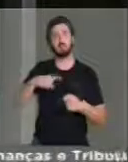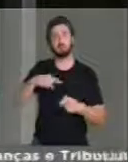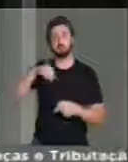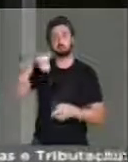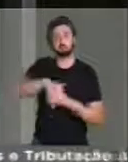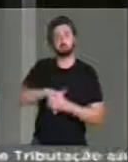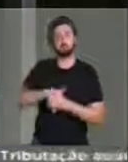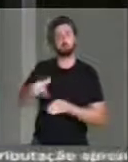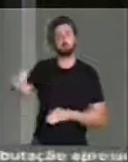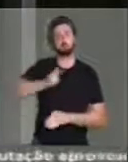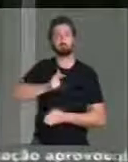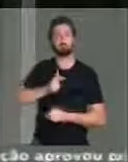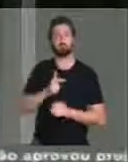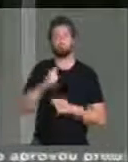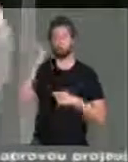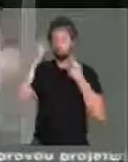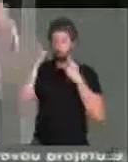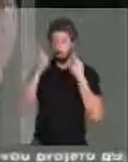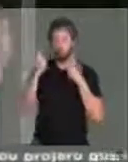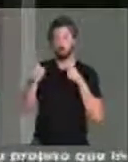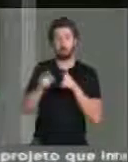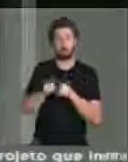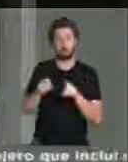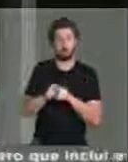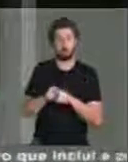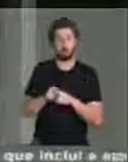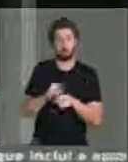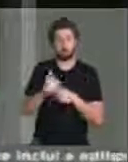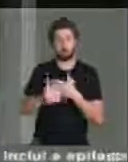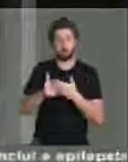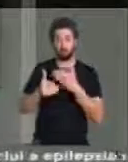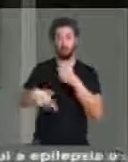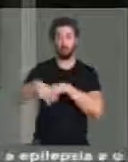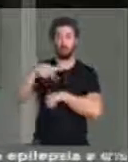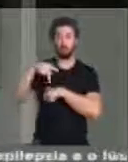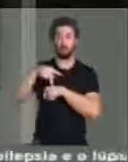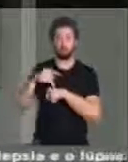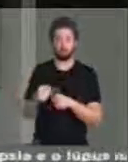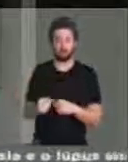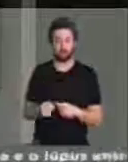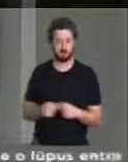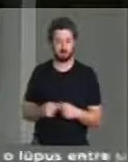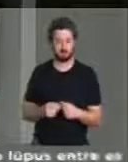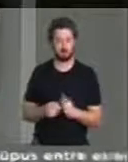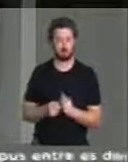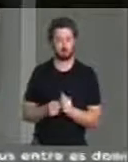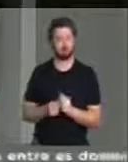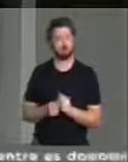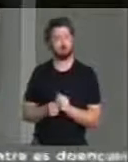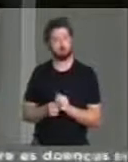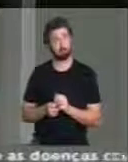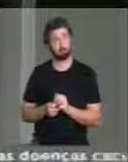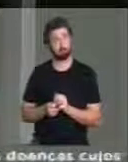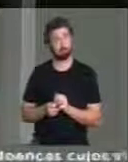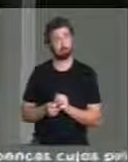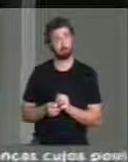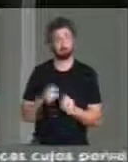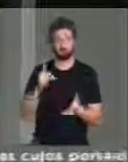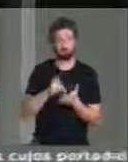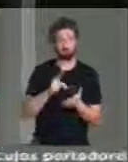sem exceção, preocupados com o desenvolvimento do país. É verdade que com